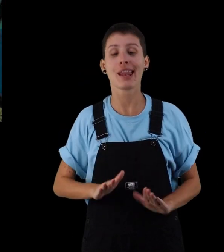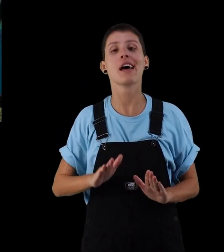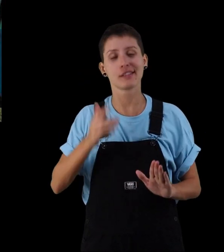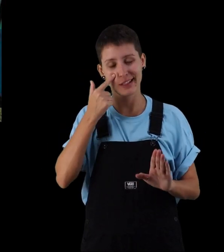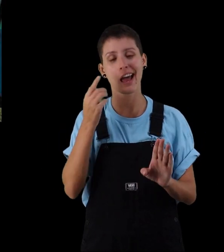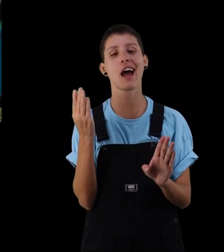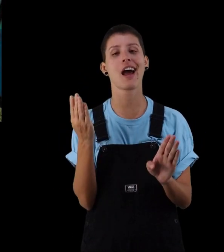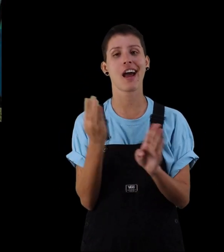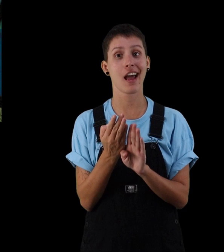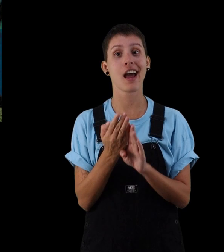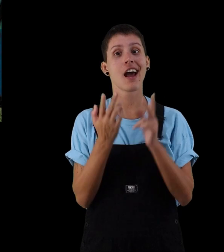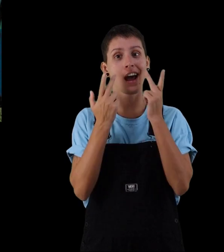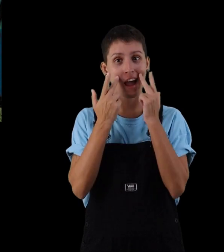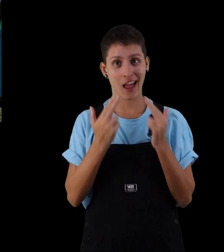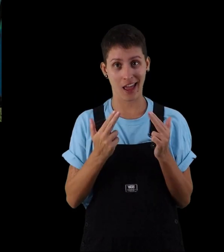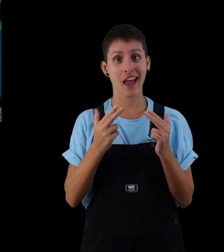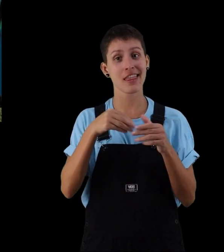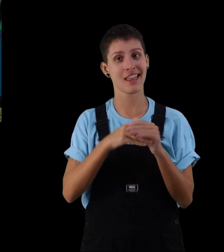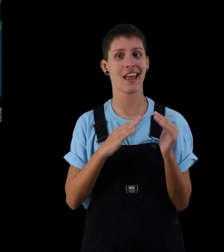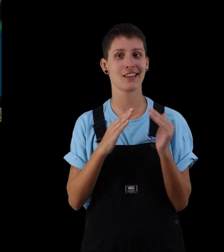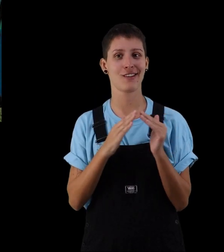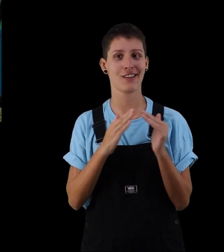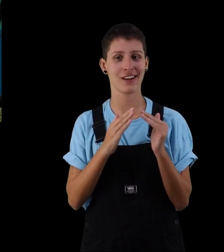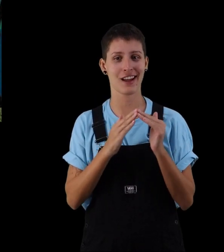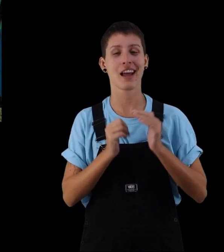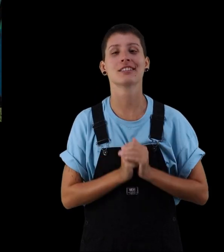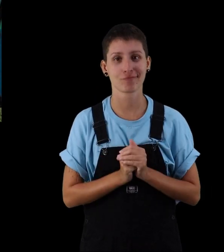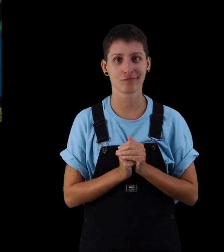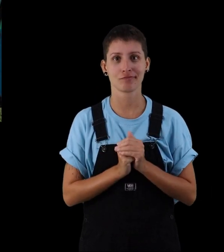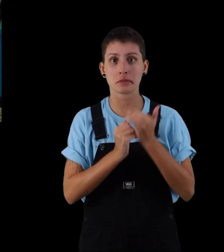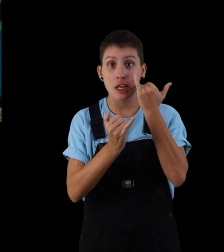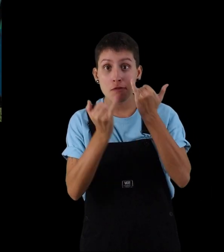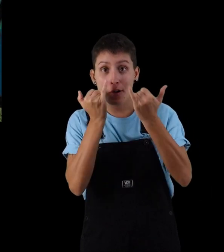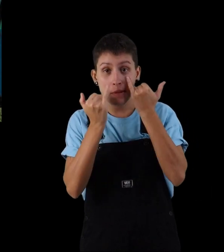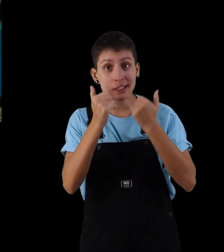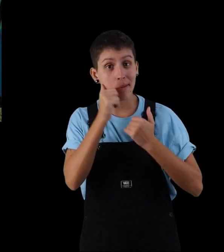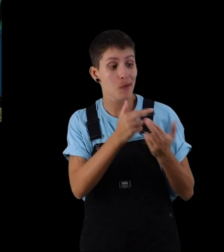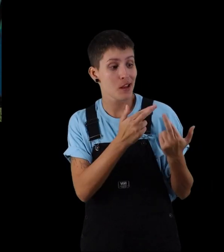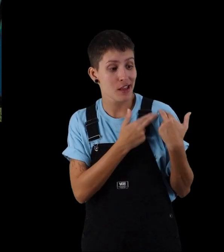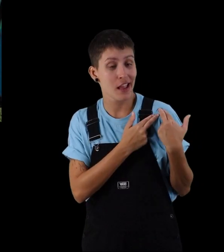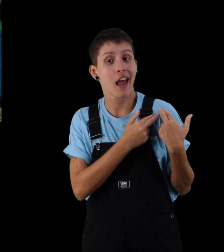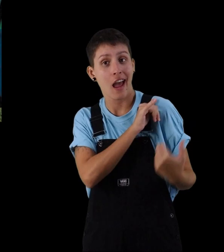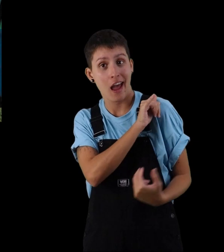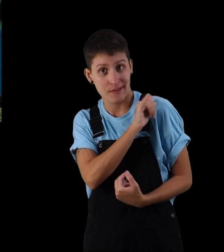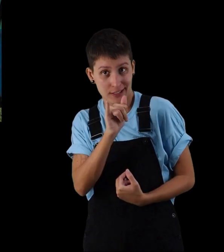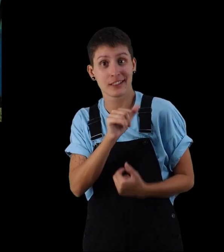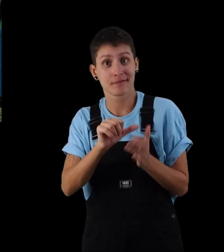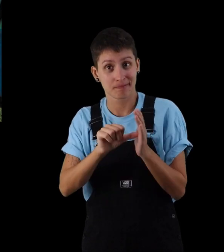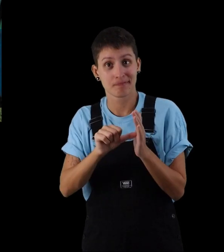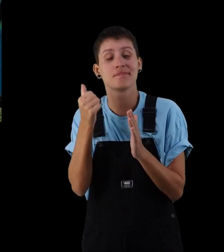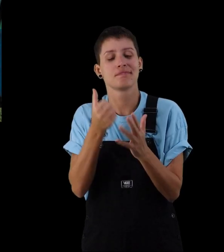que geralmente acontecia em casa. A informação era dada pela parteira, a primeira